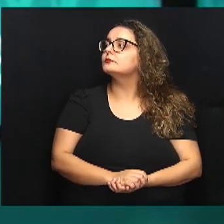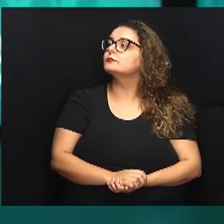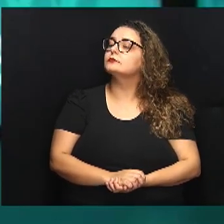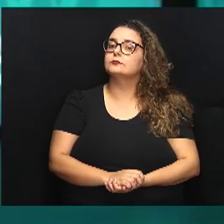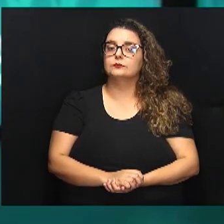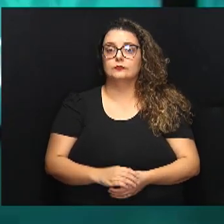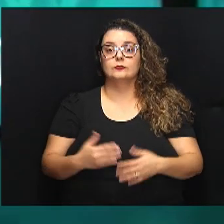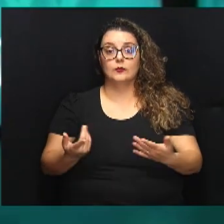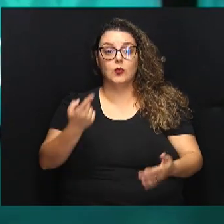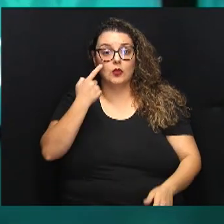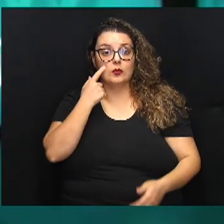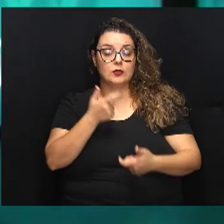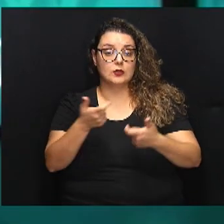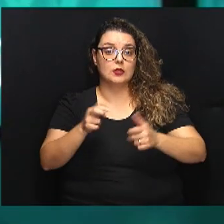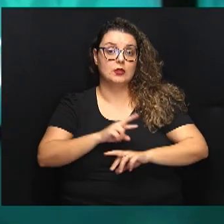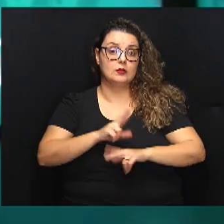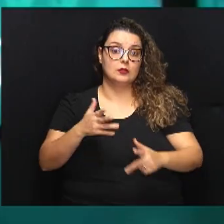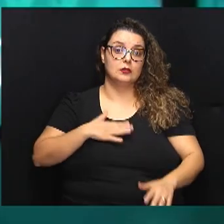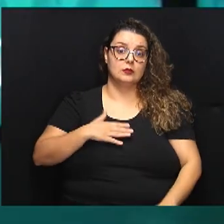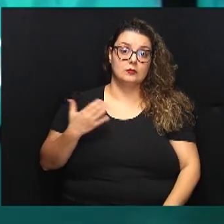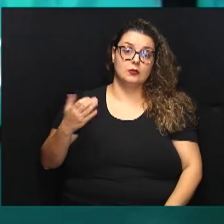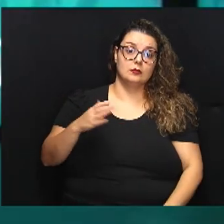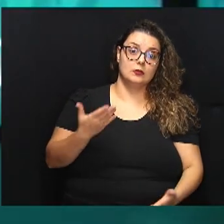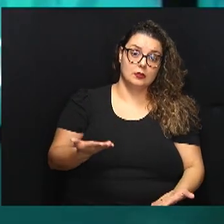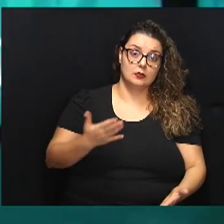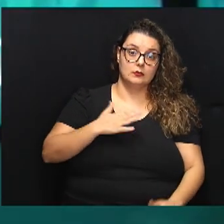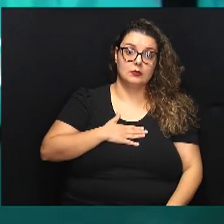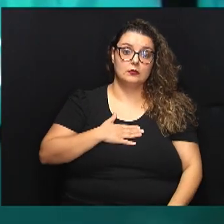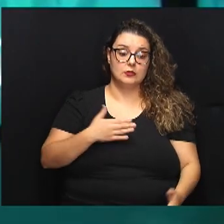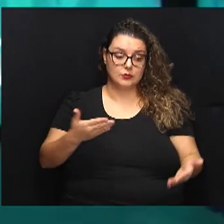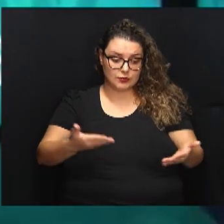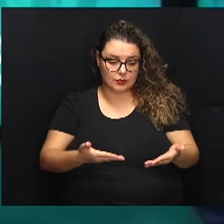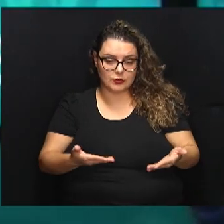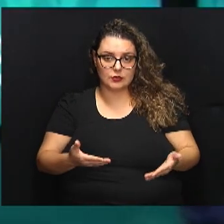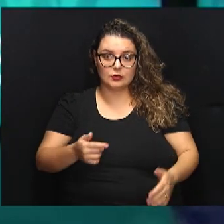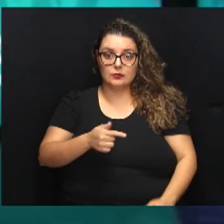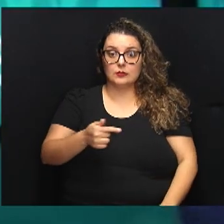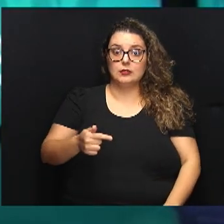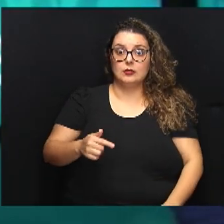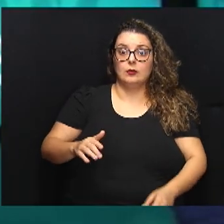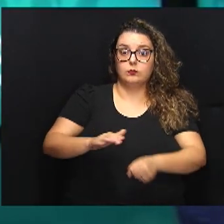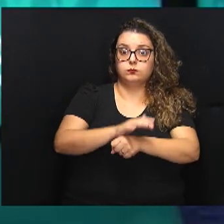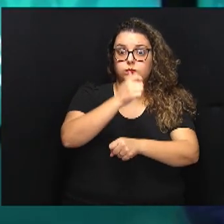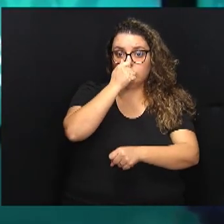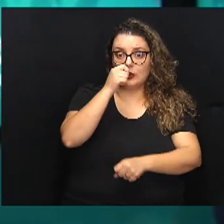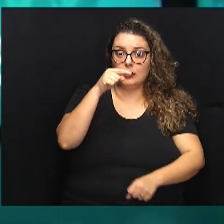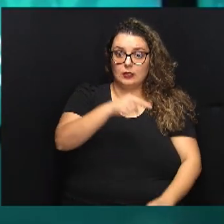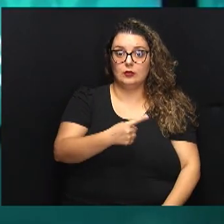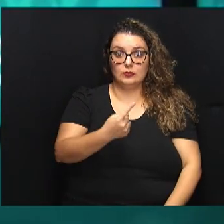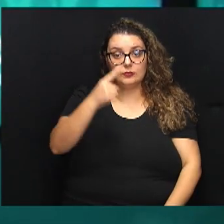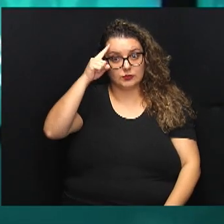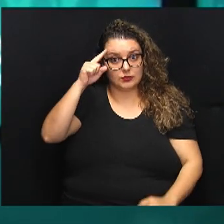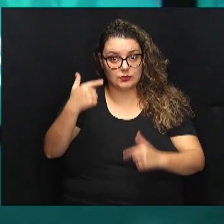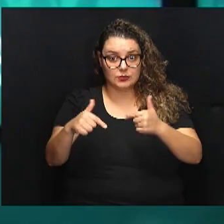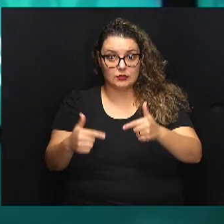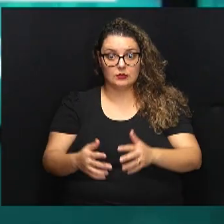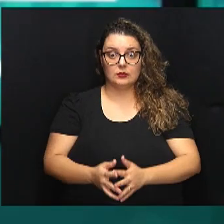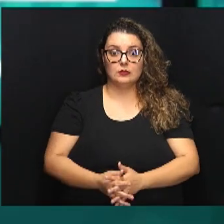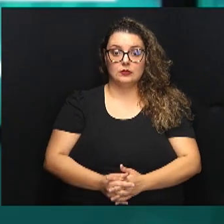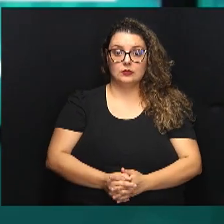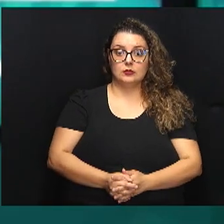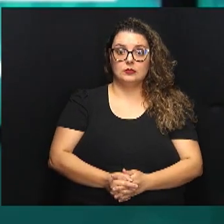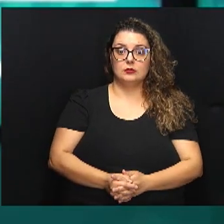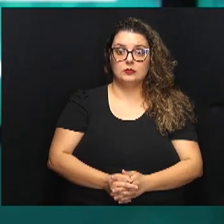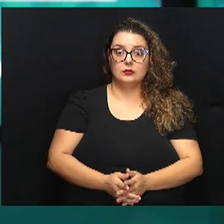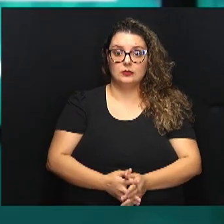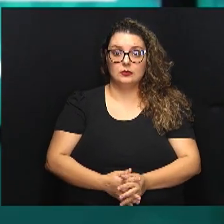Eu vejo que a grande diferença da minha estreia no Operário para a minha estreia de hoje é que eu tenho uma semana cheia. Lá eu tive um dia de trabalho